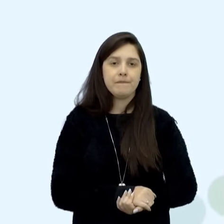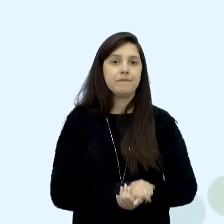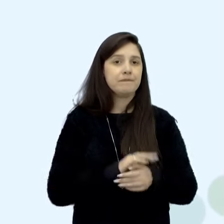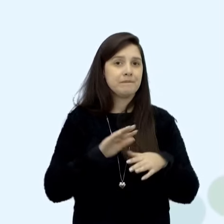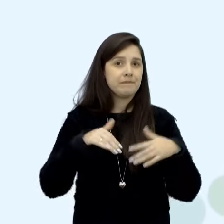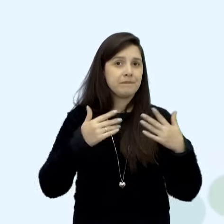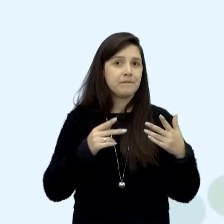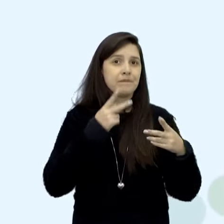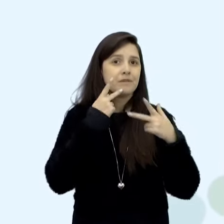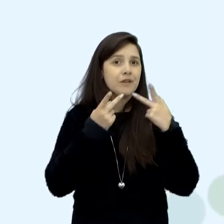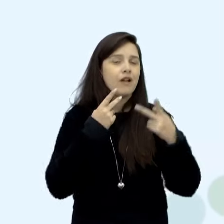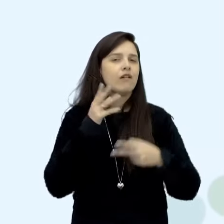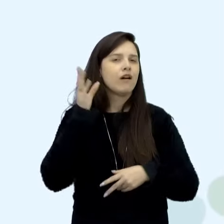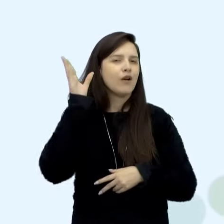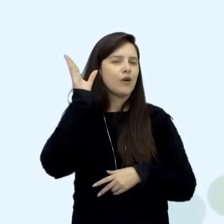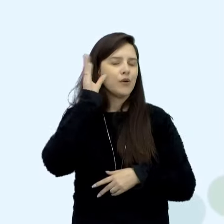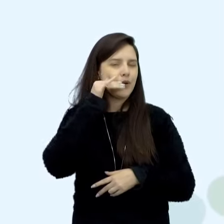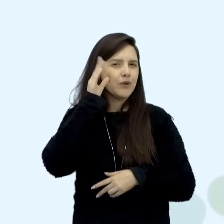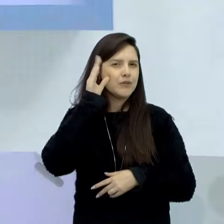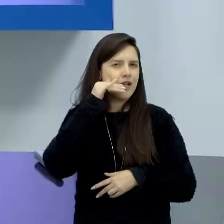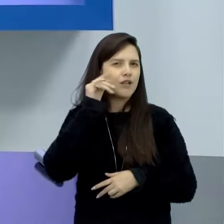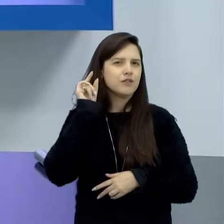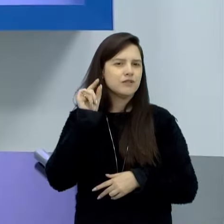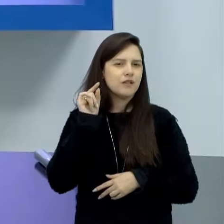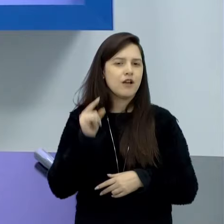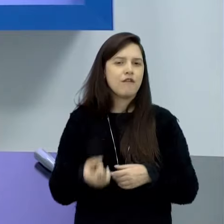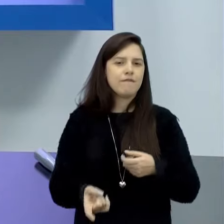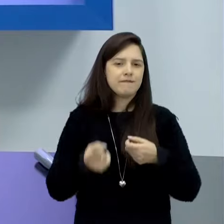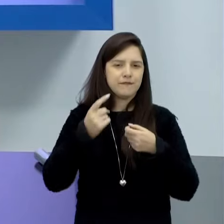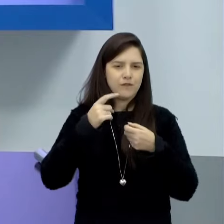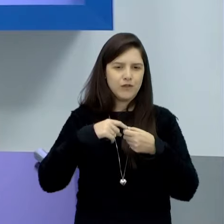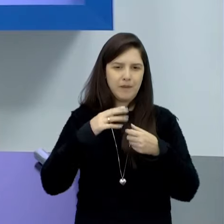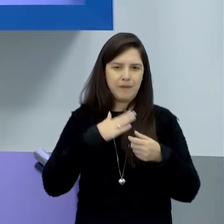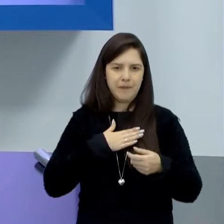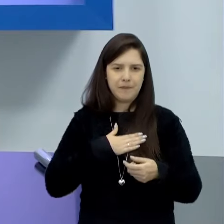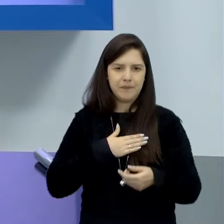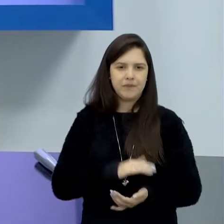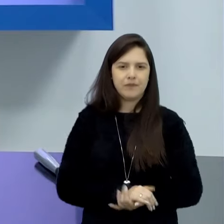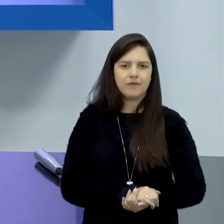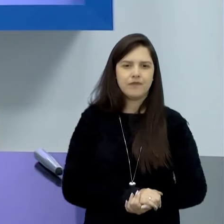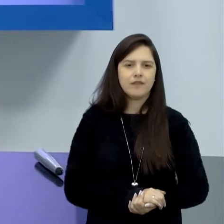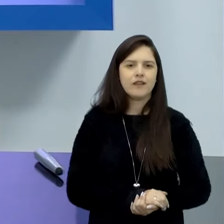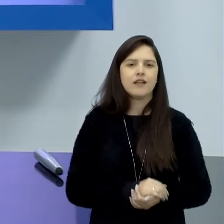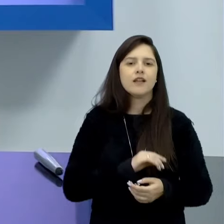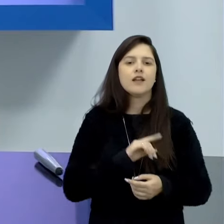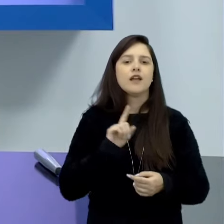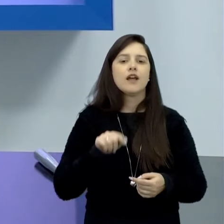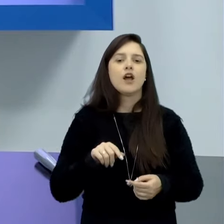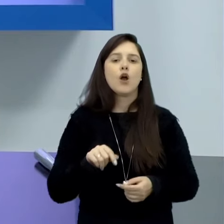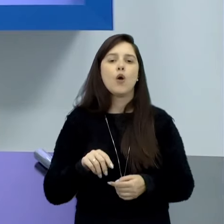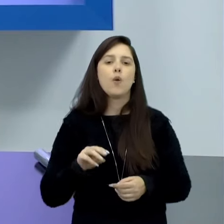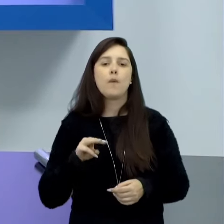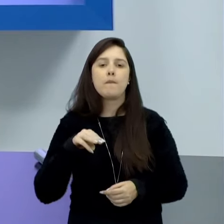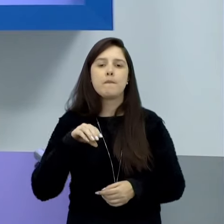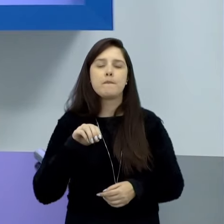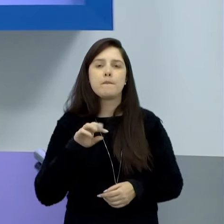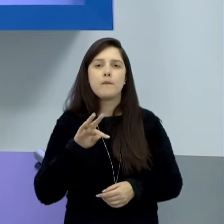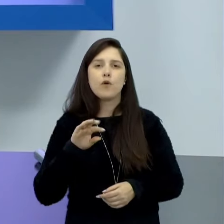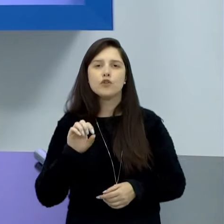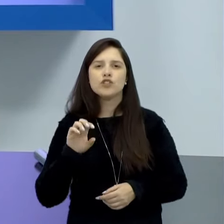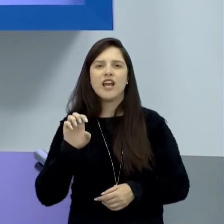Vamos falar agora sobre uma curiosidade. Agora pode voltar para mim? O Monte Everest, ele é uma